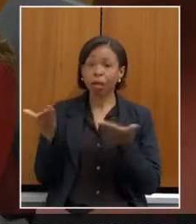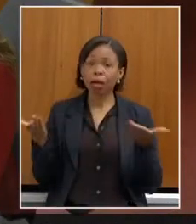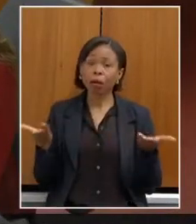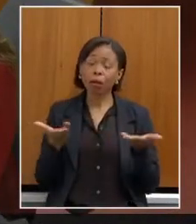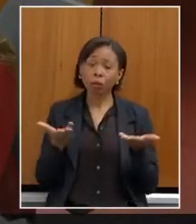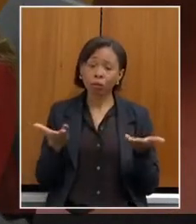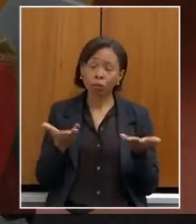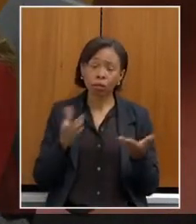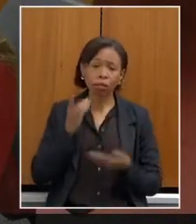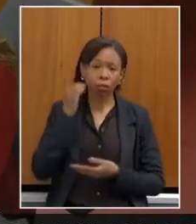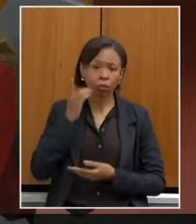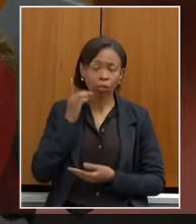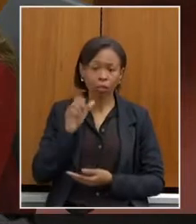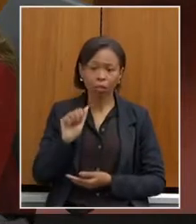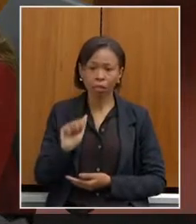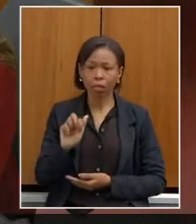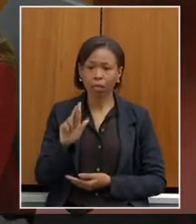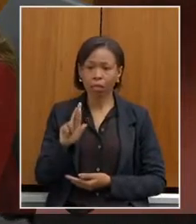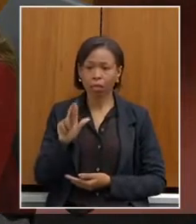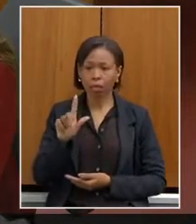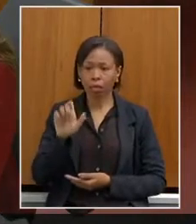do deputado Arles Santiago